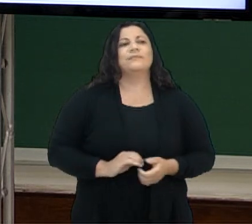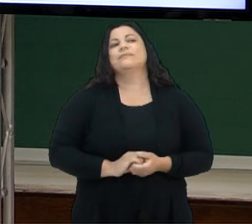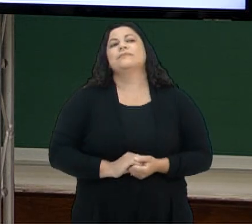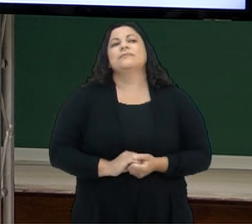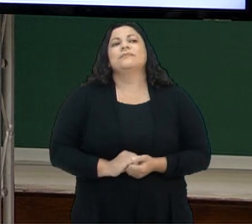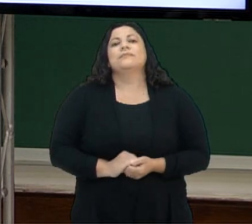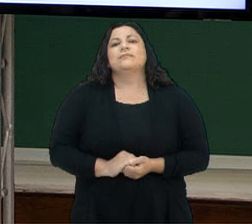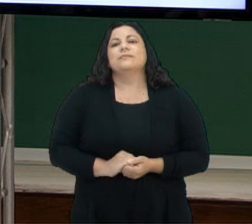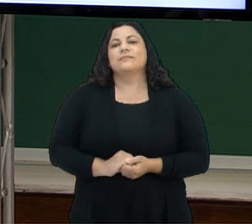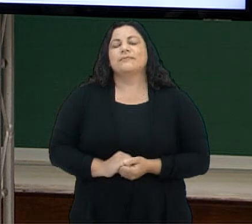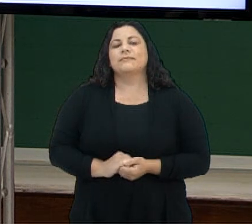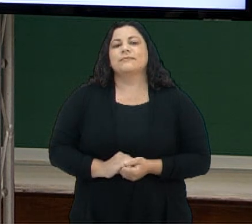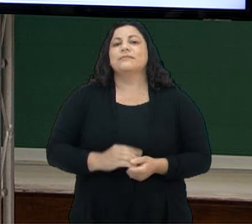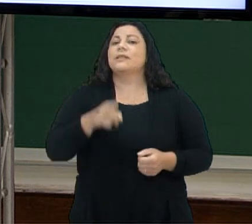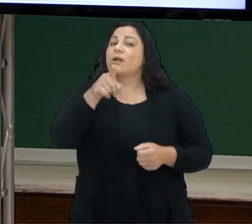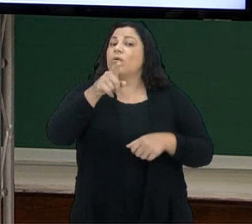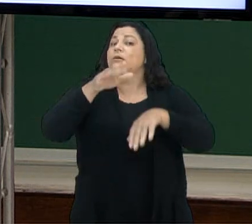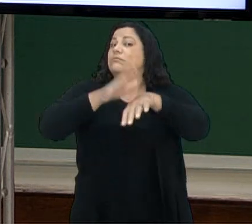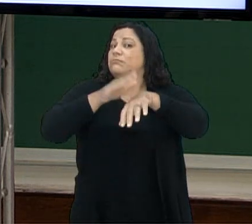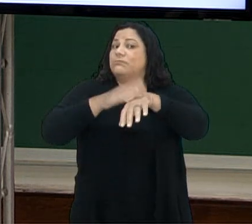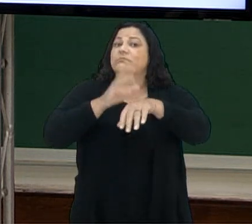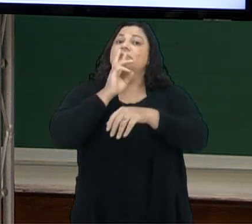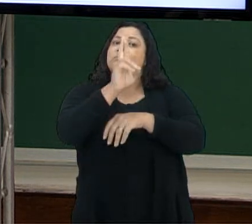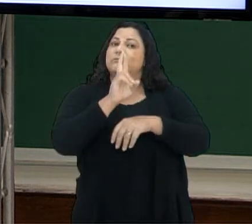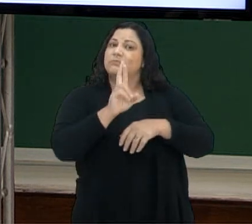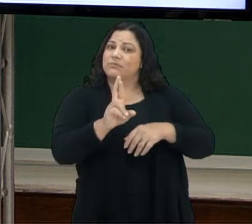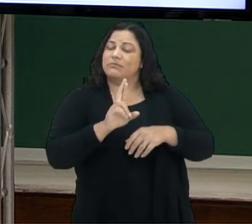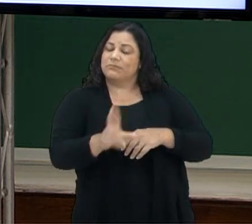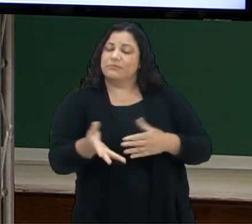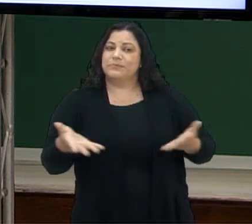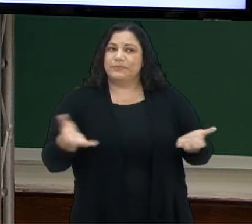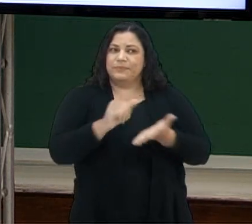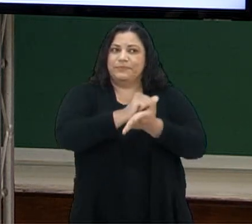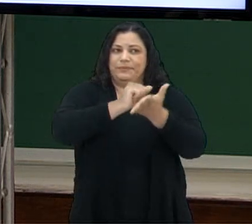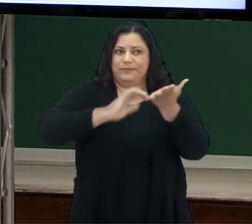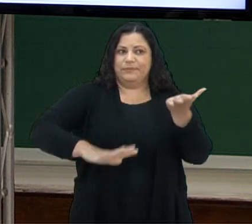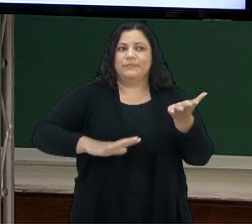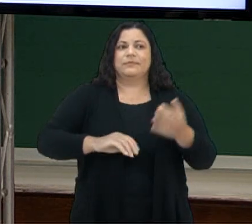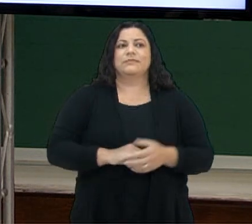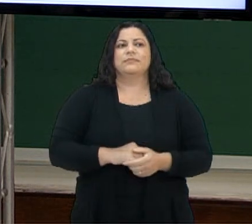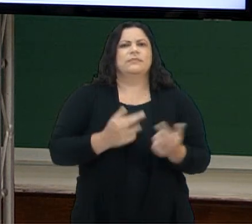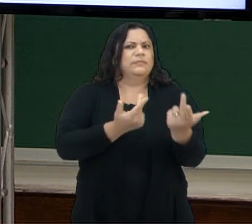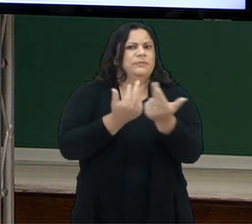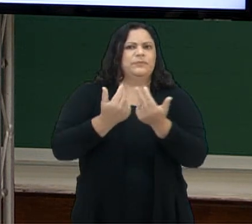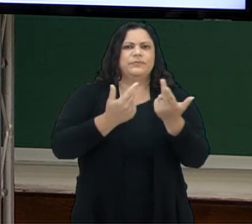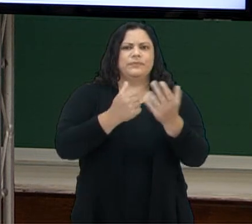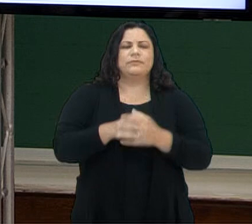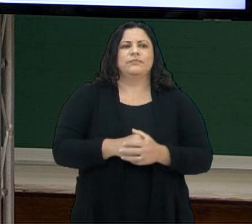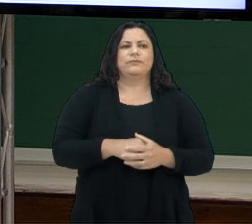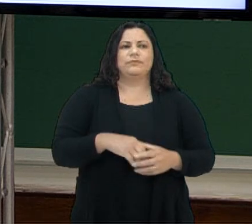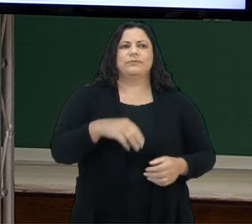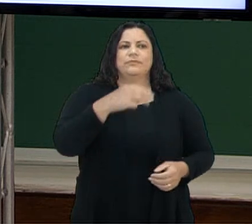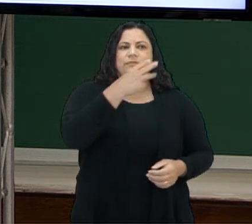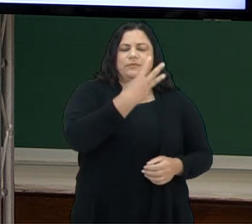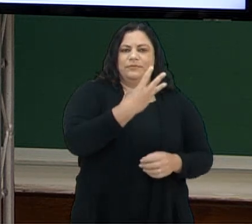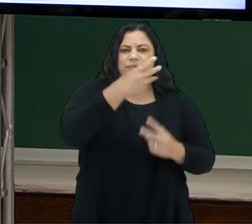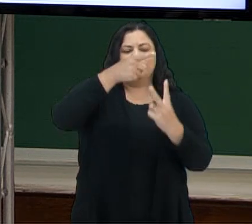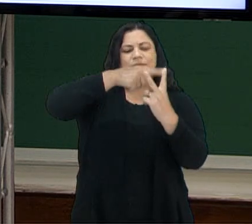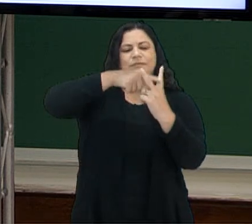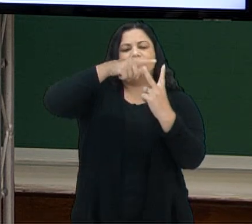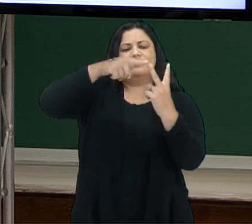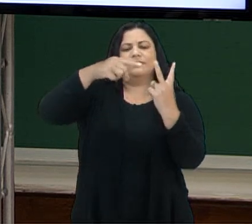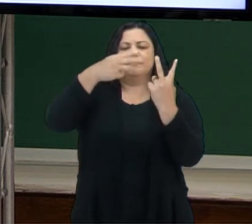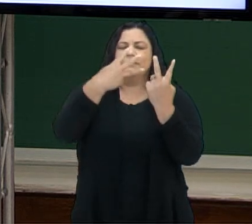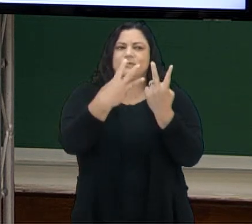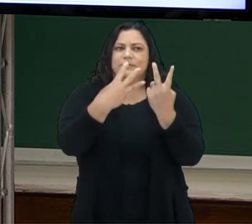agora, para vocês fazerem a mesma ideia. Tá? Temos aqui o apótema, que é 3 raiz de 3, e o